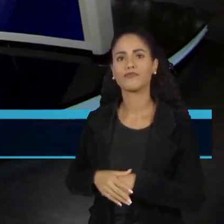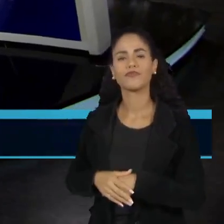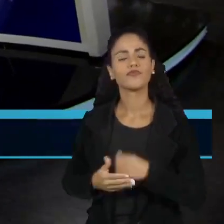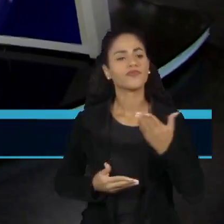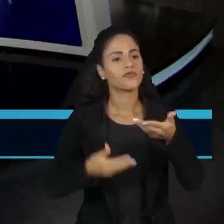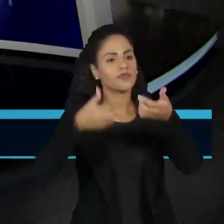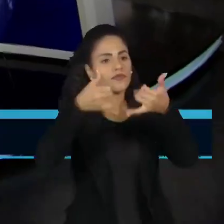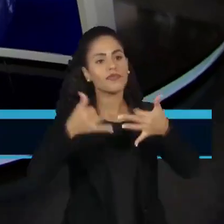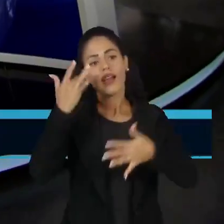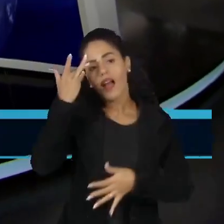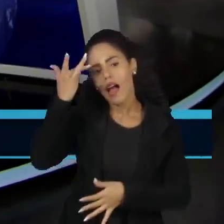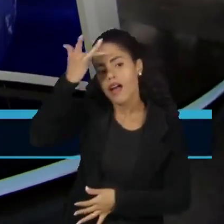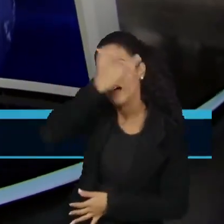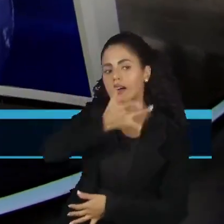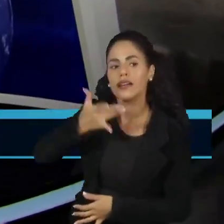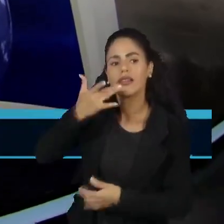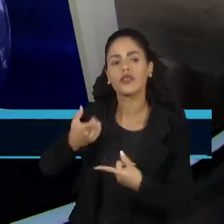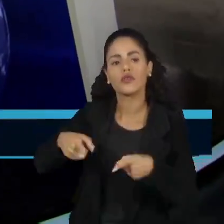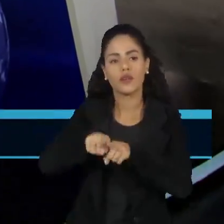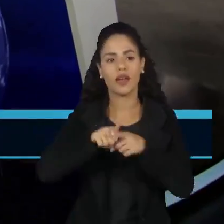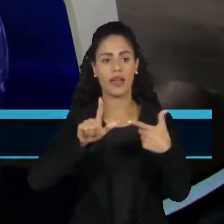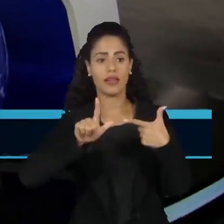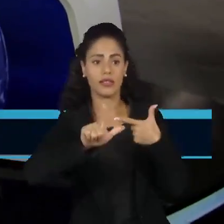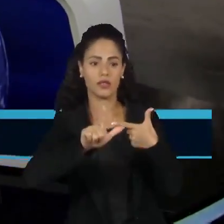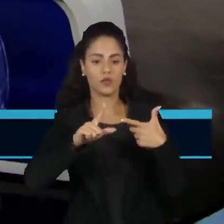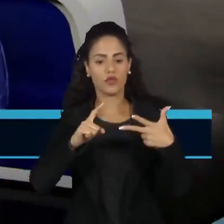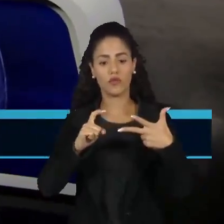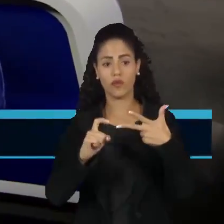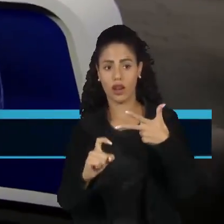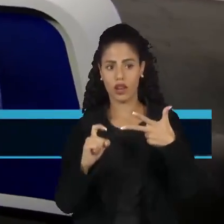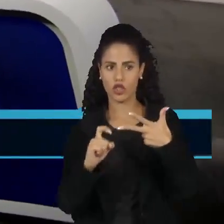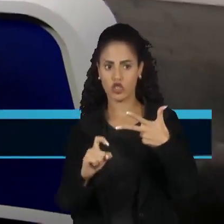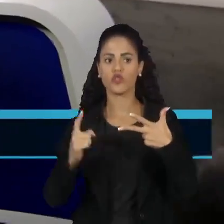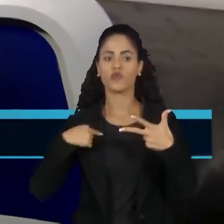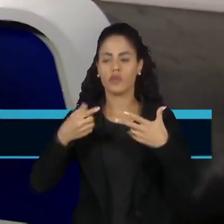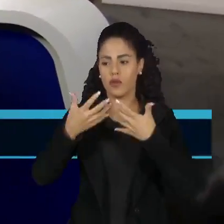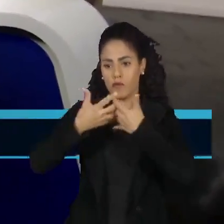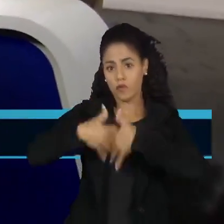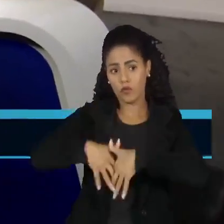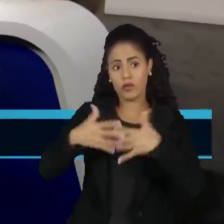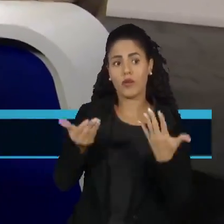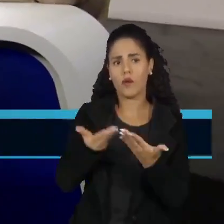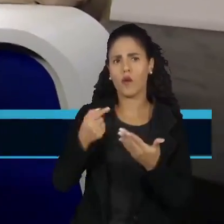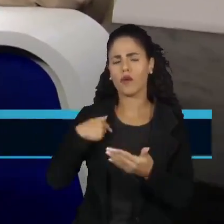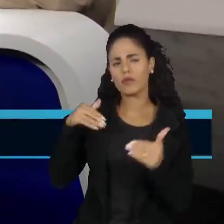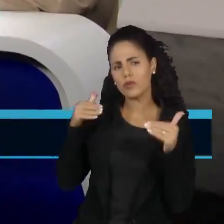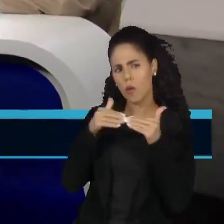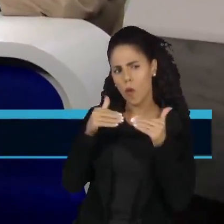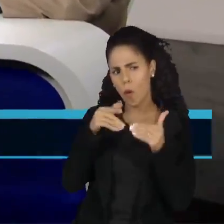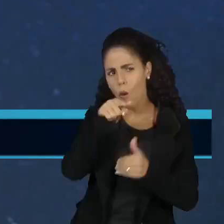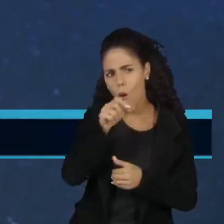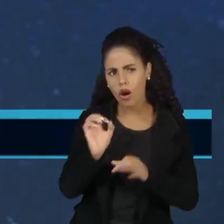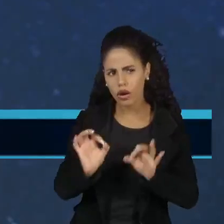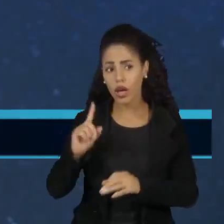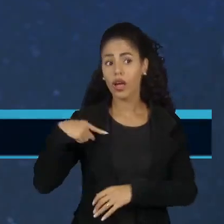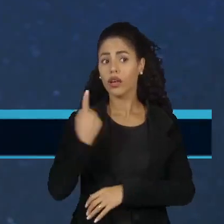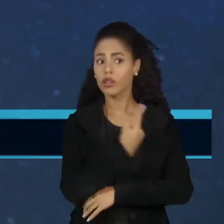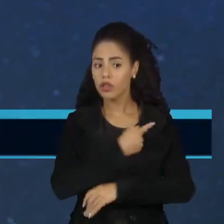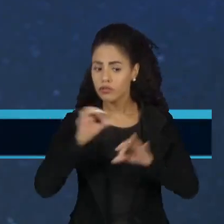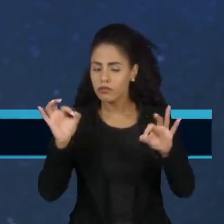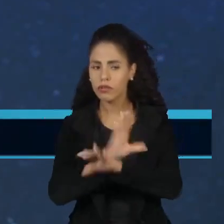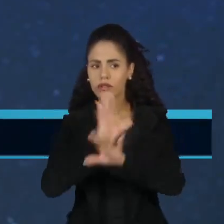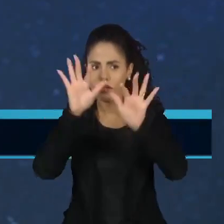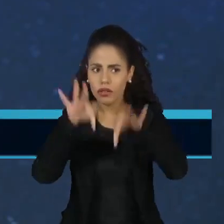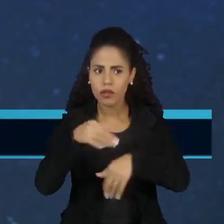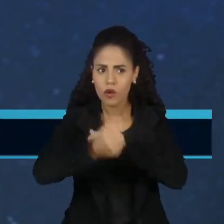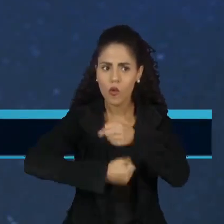palavras de Haddad, a parceria executivo-legislativo está funcionando bem agora. Você concorda com essa afirmação? Nós vamos terminar o